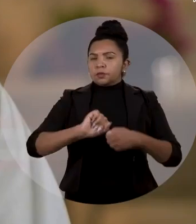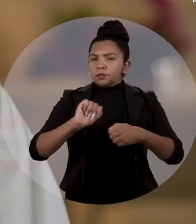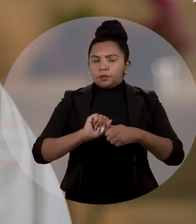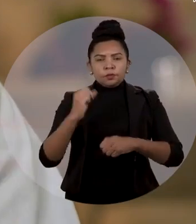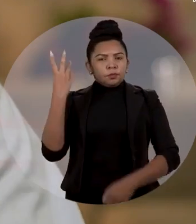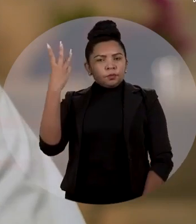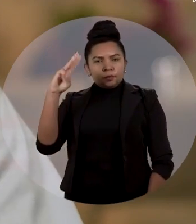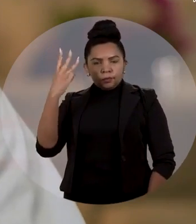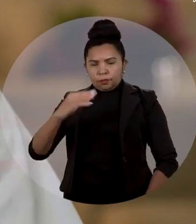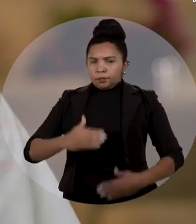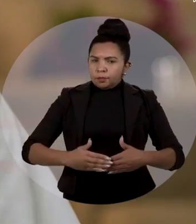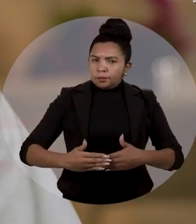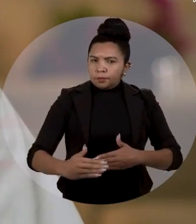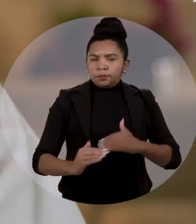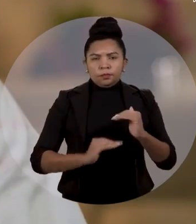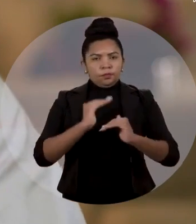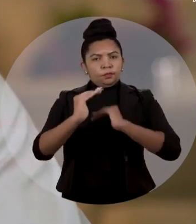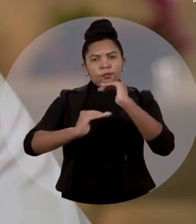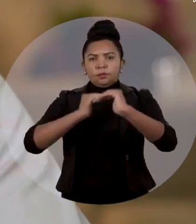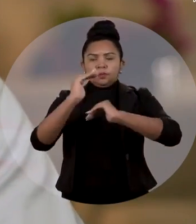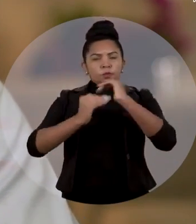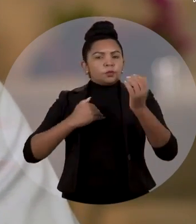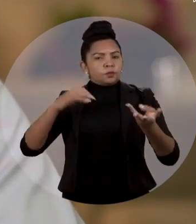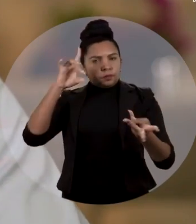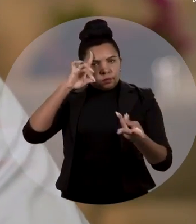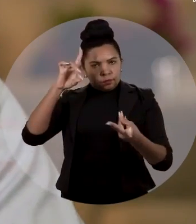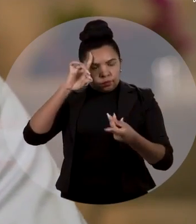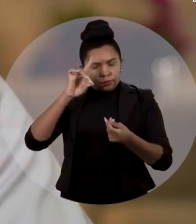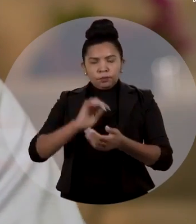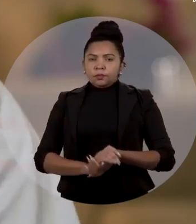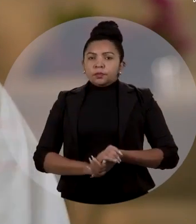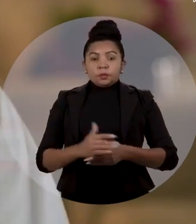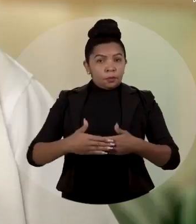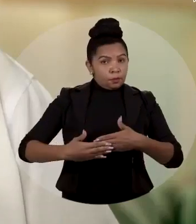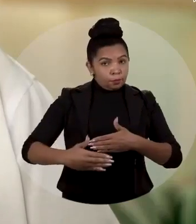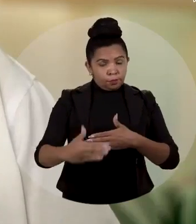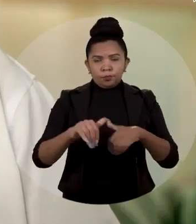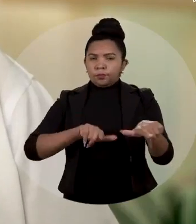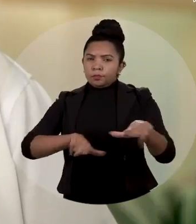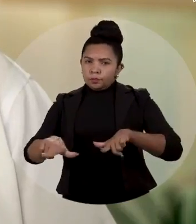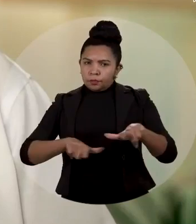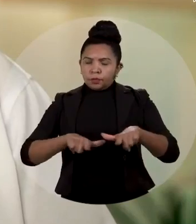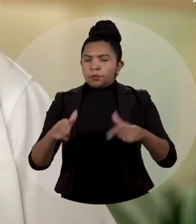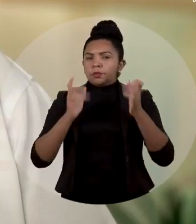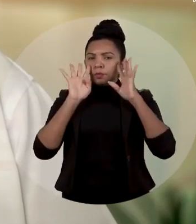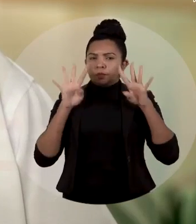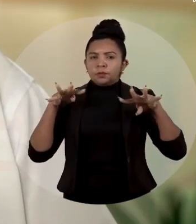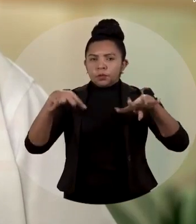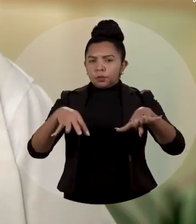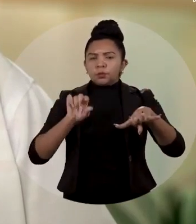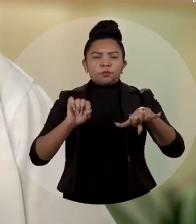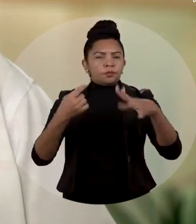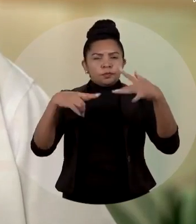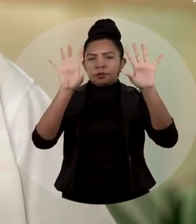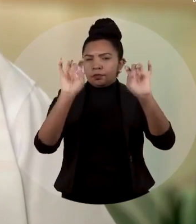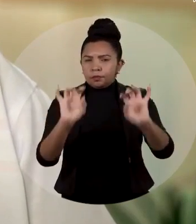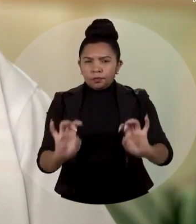Lula para fazer o Maranhão seguir avançando cada vez mais. Para continuar esse trabalho, dando